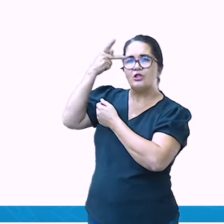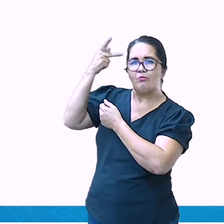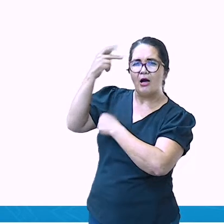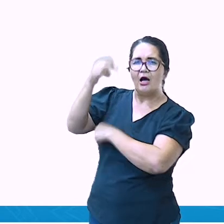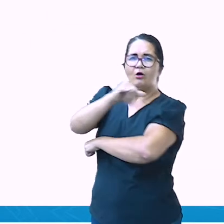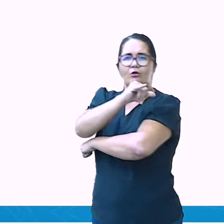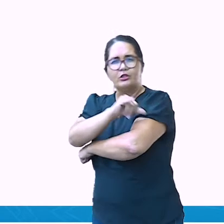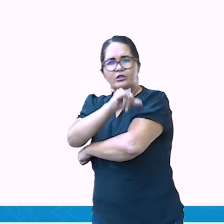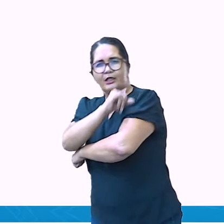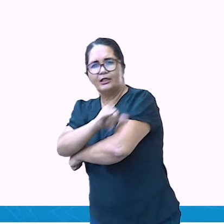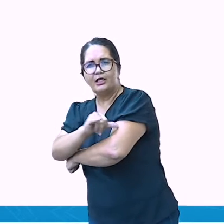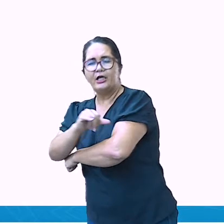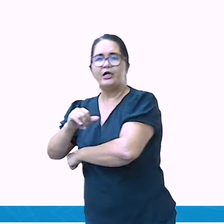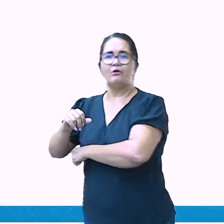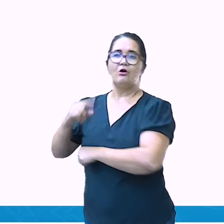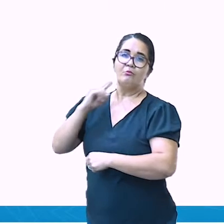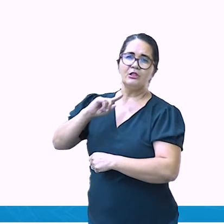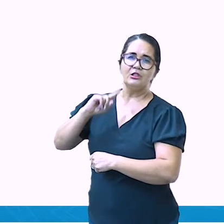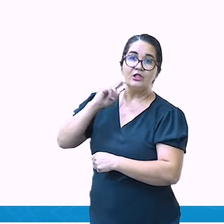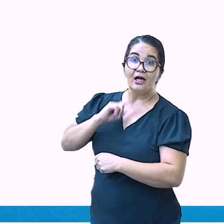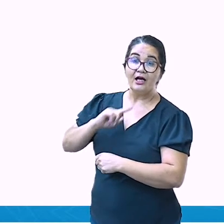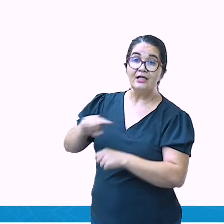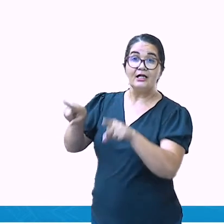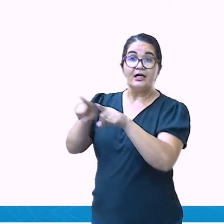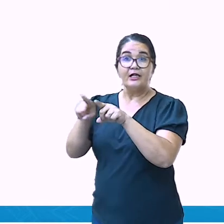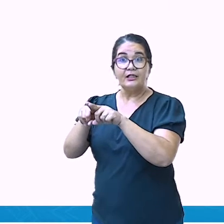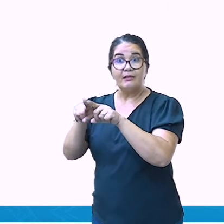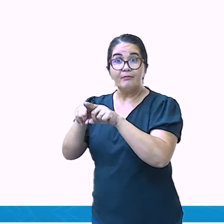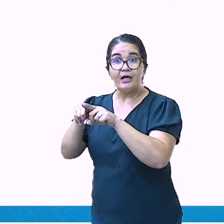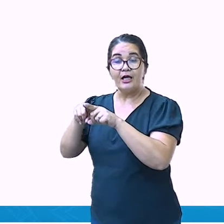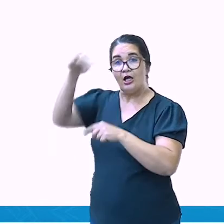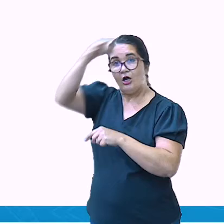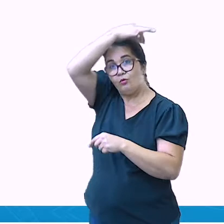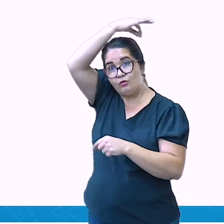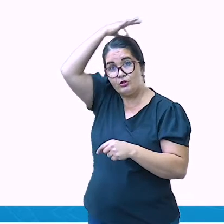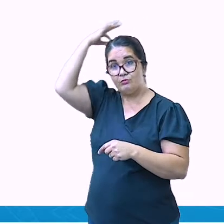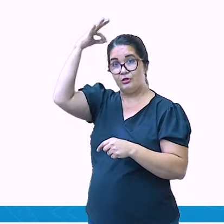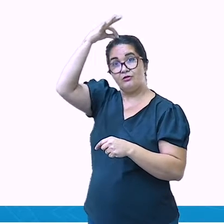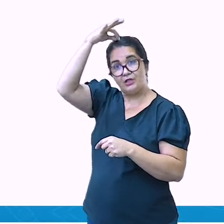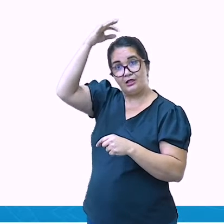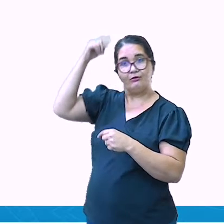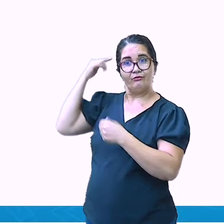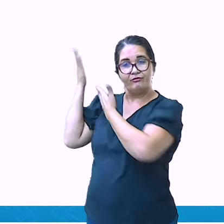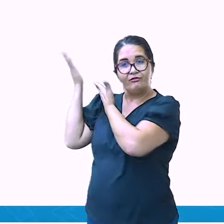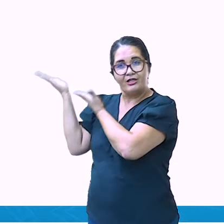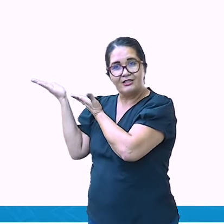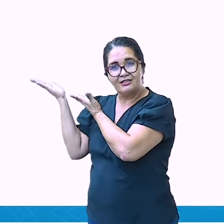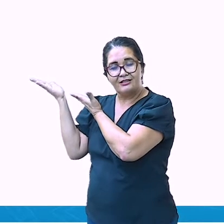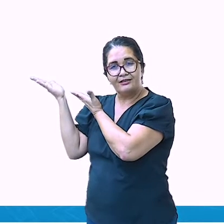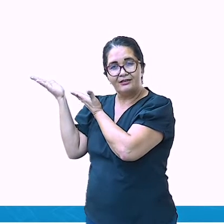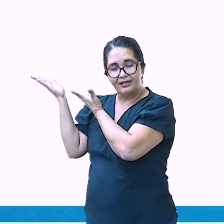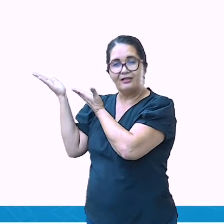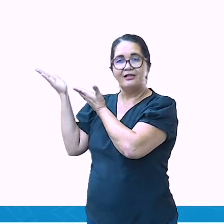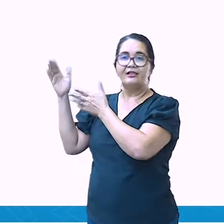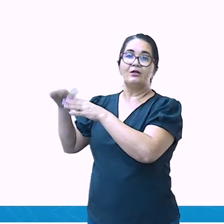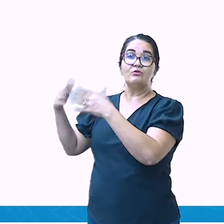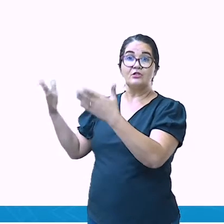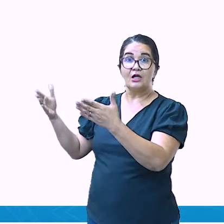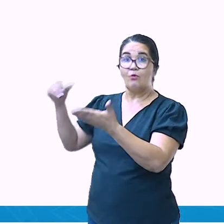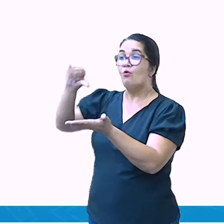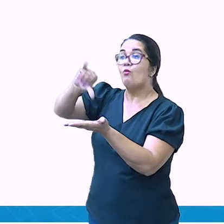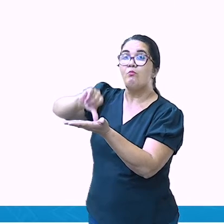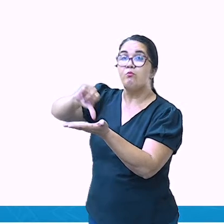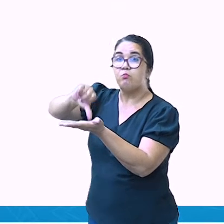de Janeiro e Espírito Santo. E essa parte aqui, ela é considerada um polo